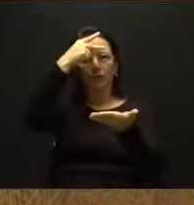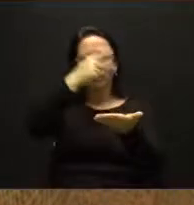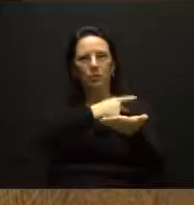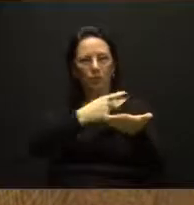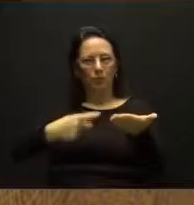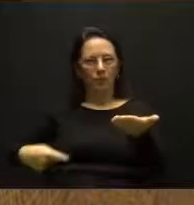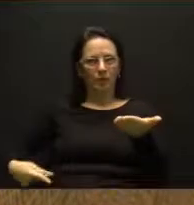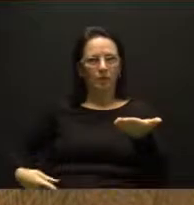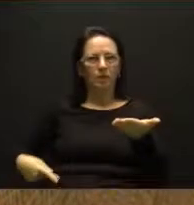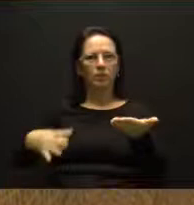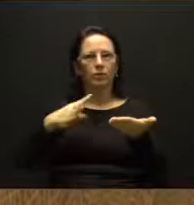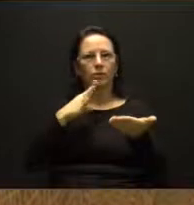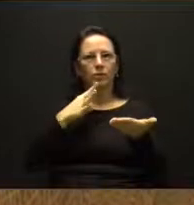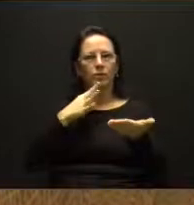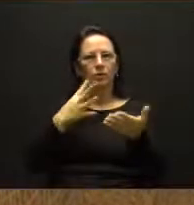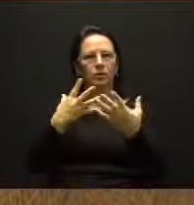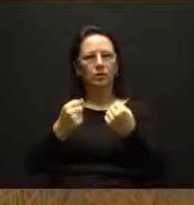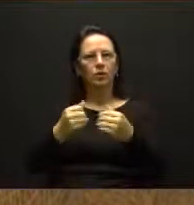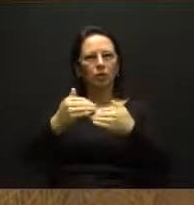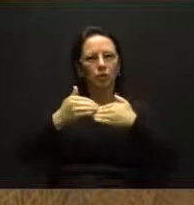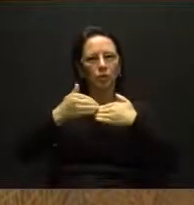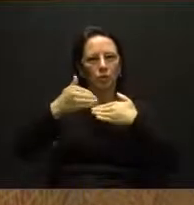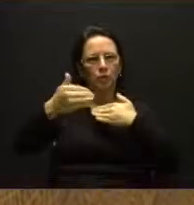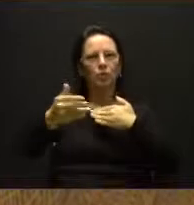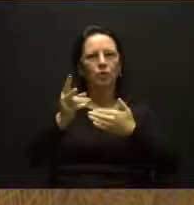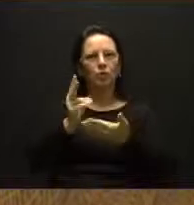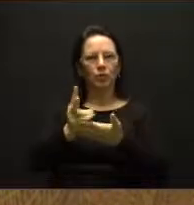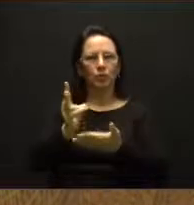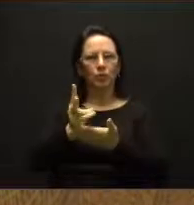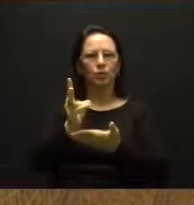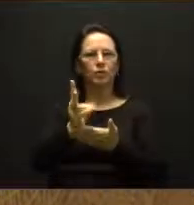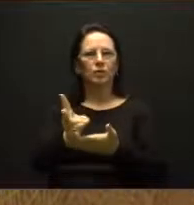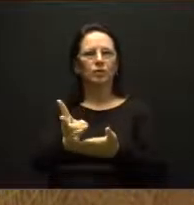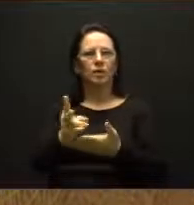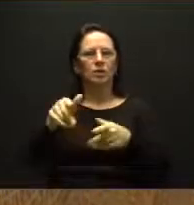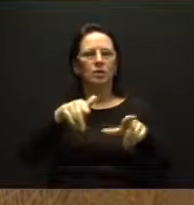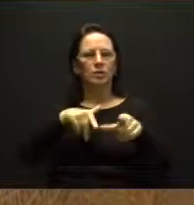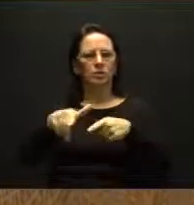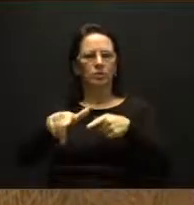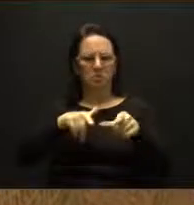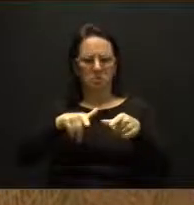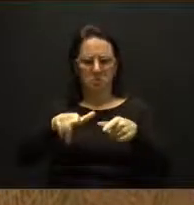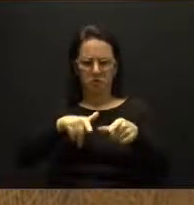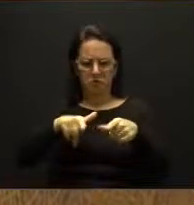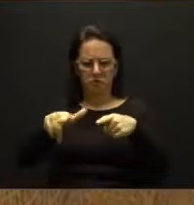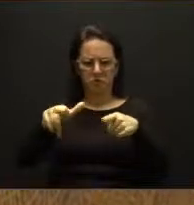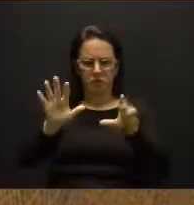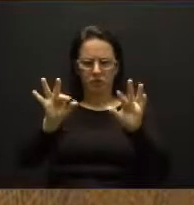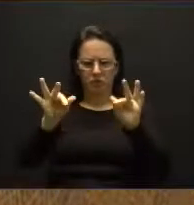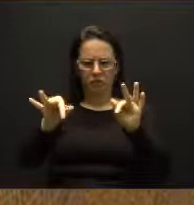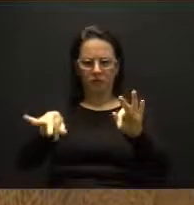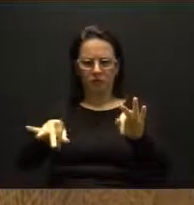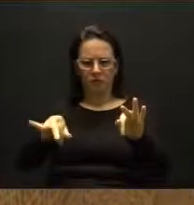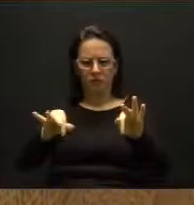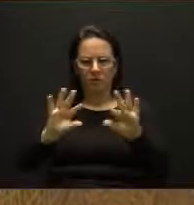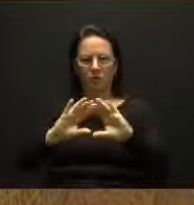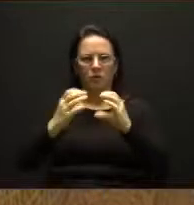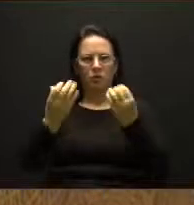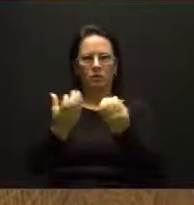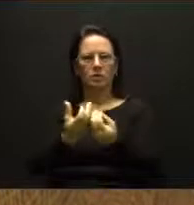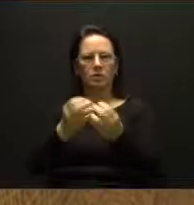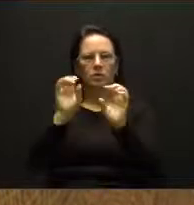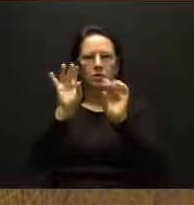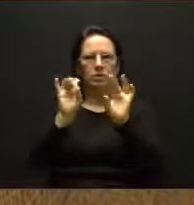e libere os próximos passos e dê a devida continuidade aos trabalhos finalmente a comissão especial de